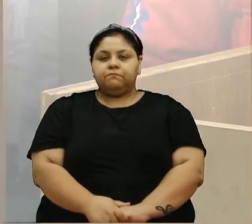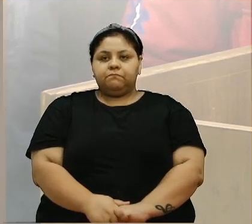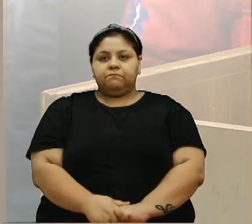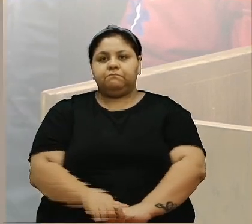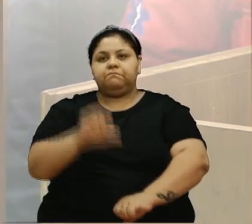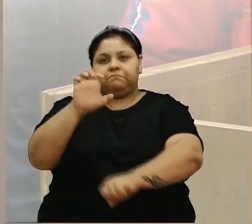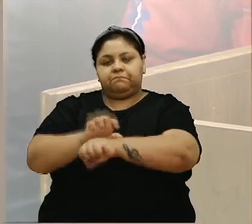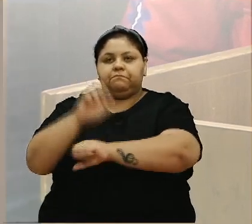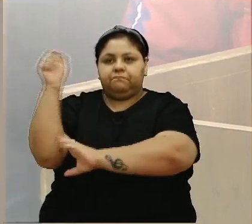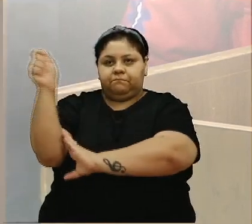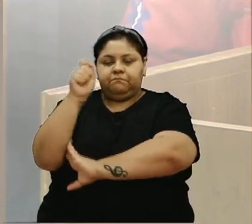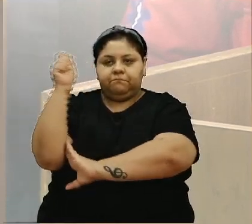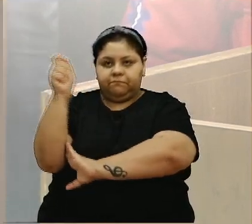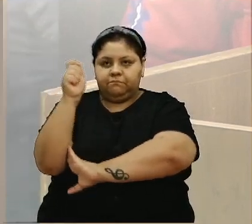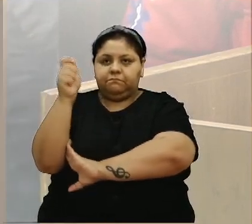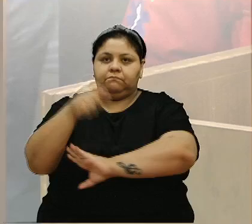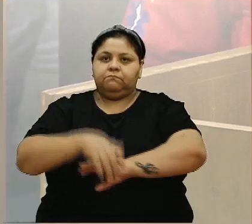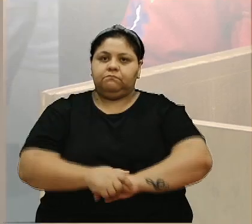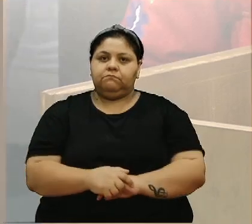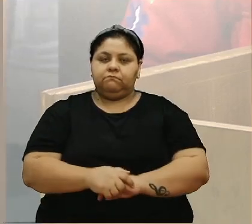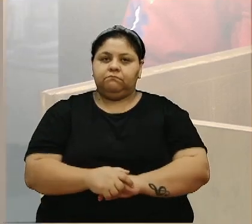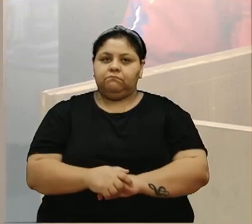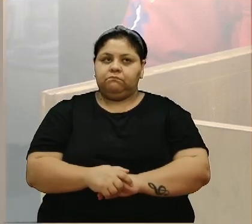Estado do Rio Grande do Sul,